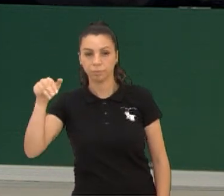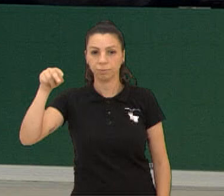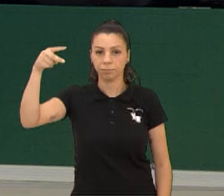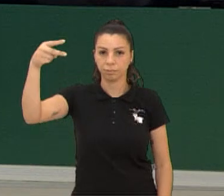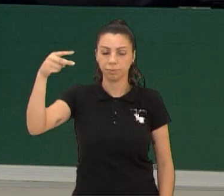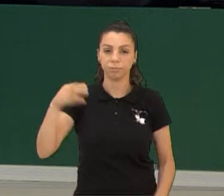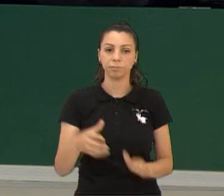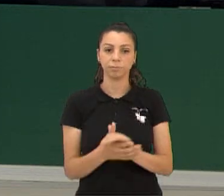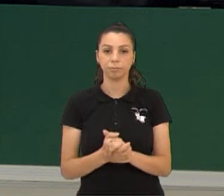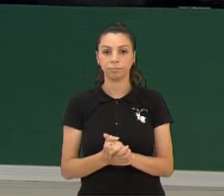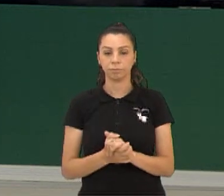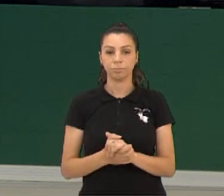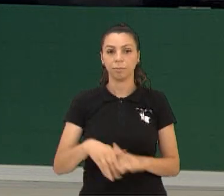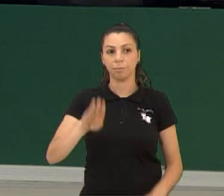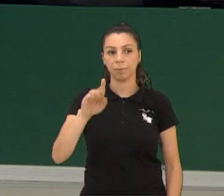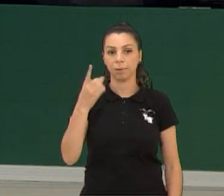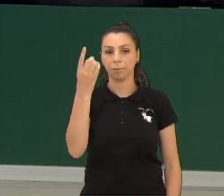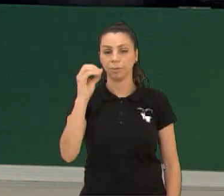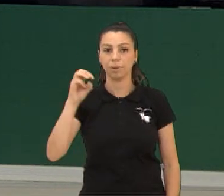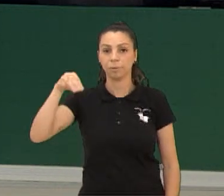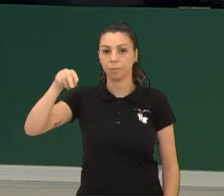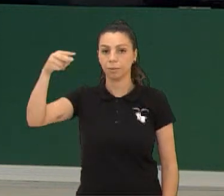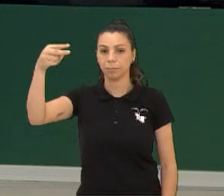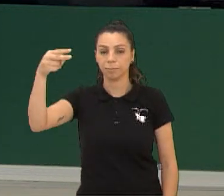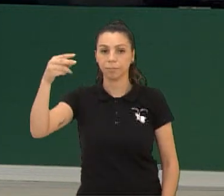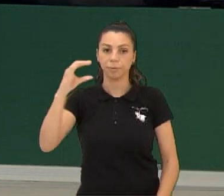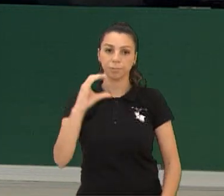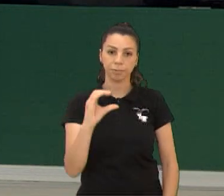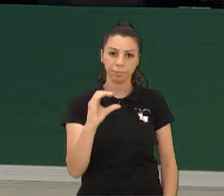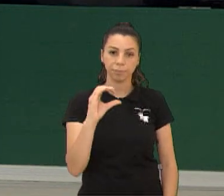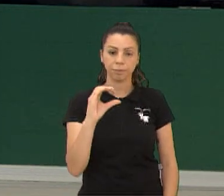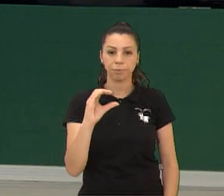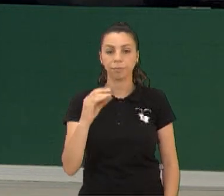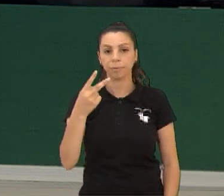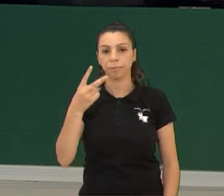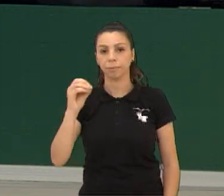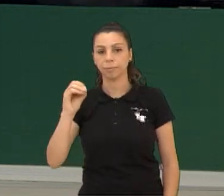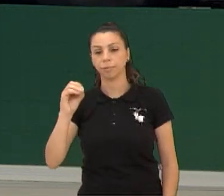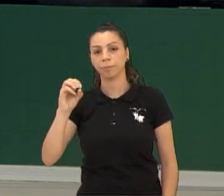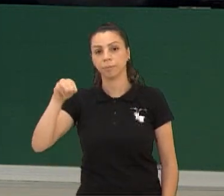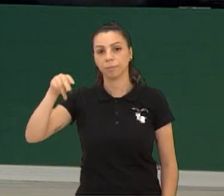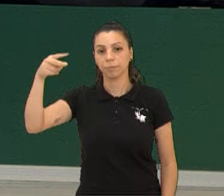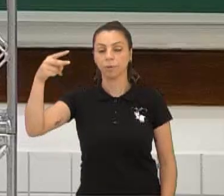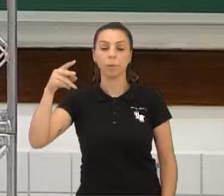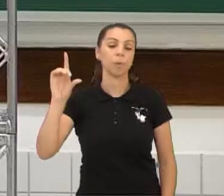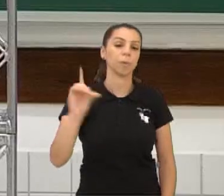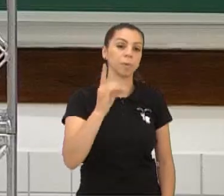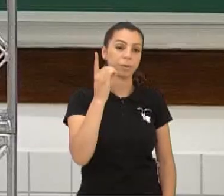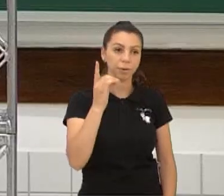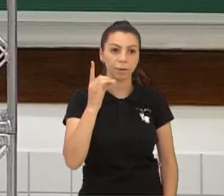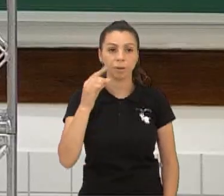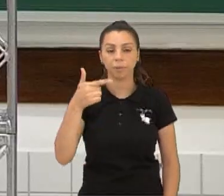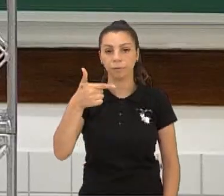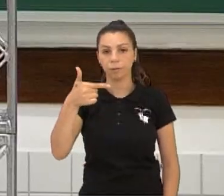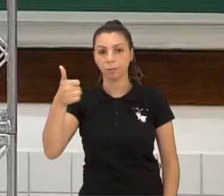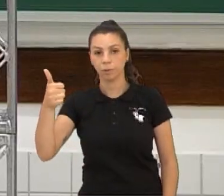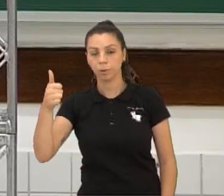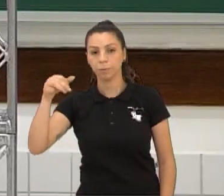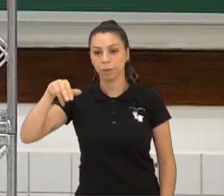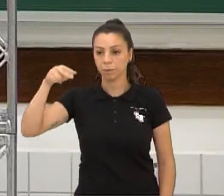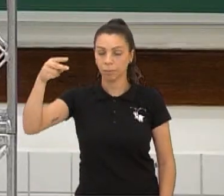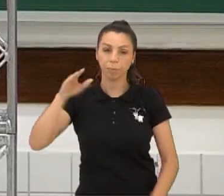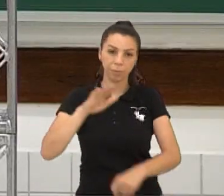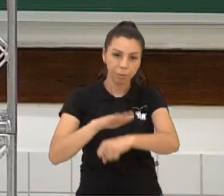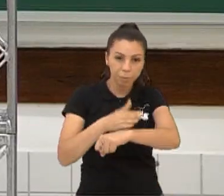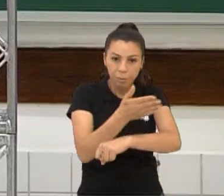quadrados. Letra B, 10 metros quadrados. Letra C, 20 metros quadrados. Ou letra D, 21 metros quadrados. A